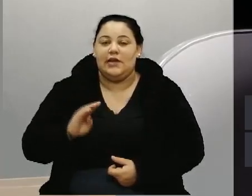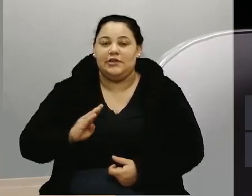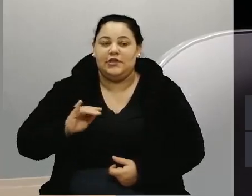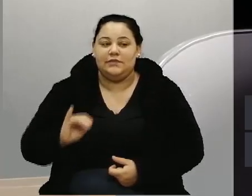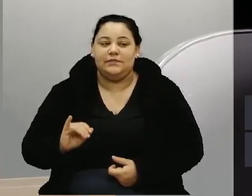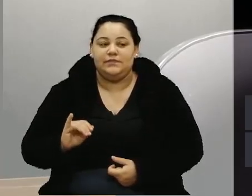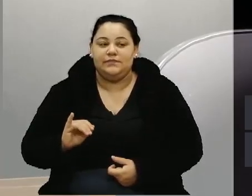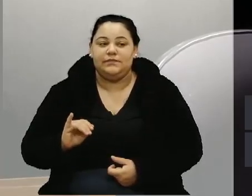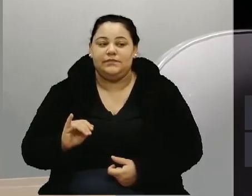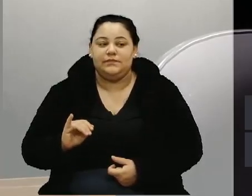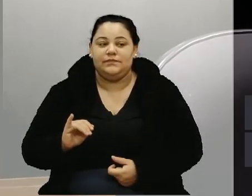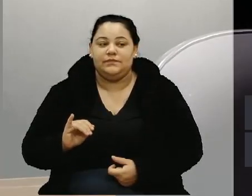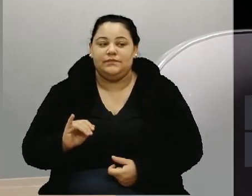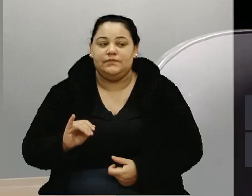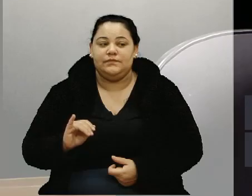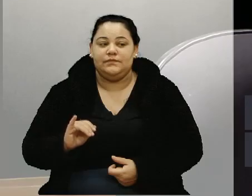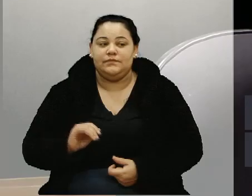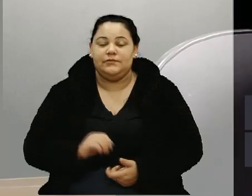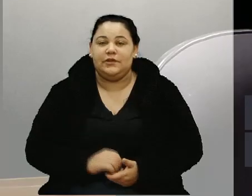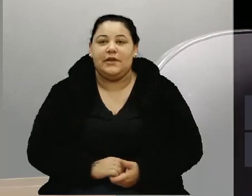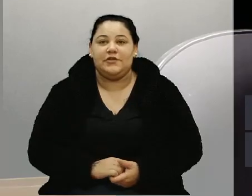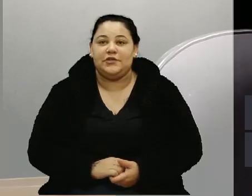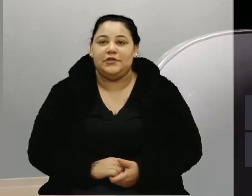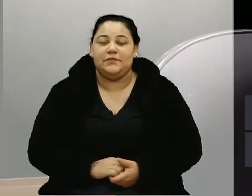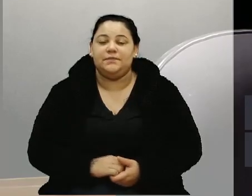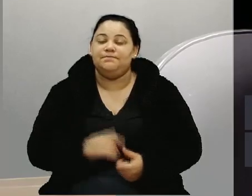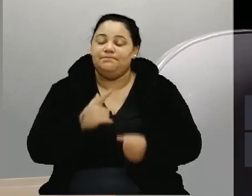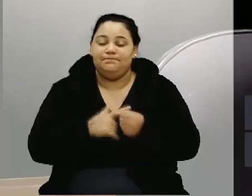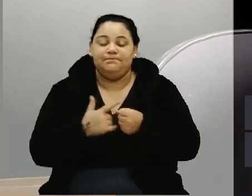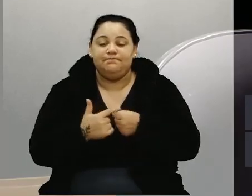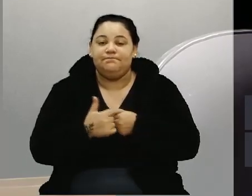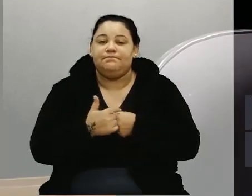vai conseguir realmente construir uma cidade